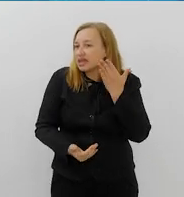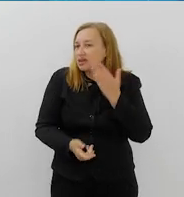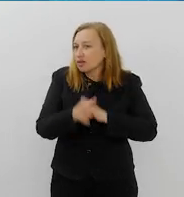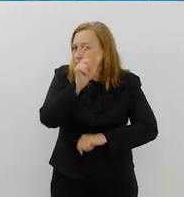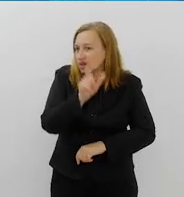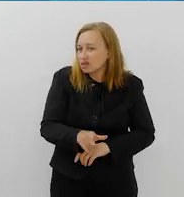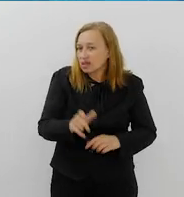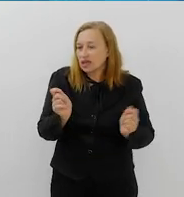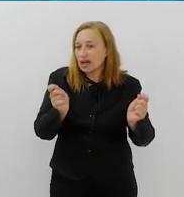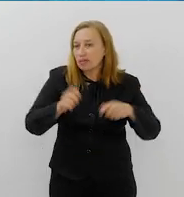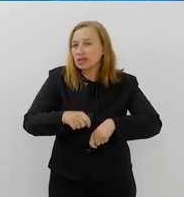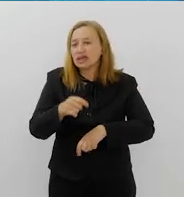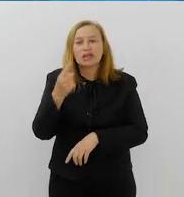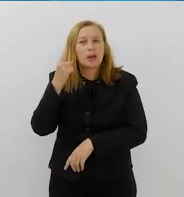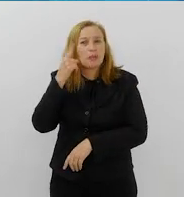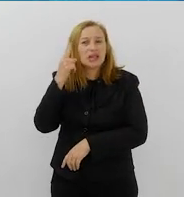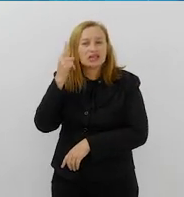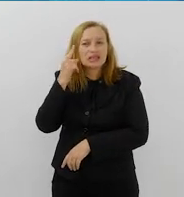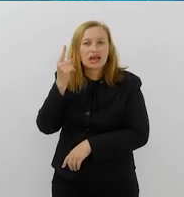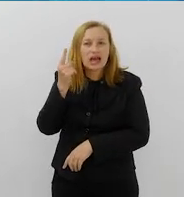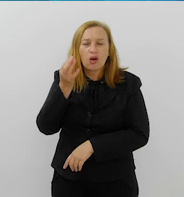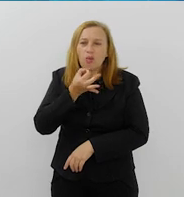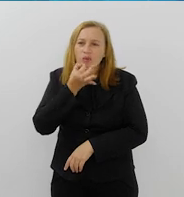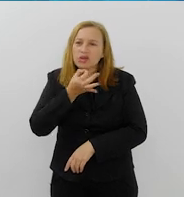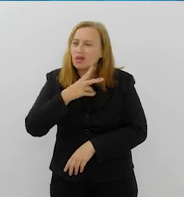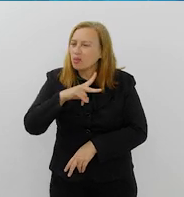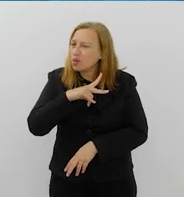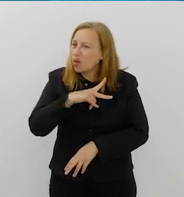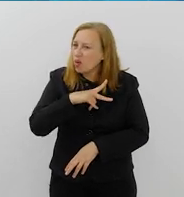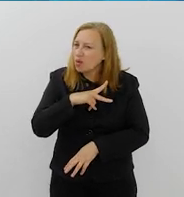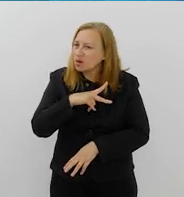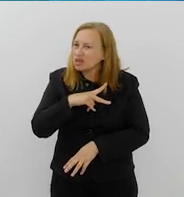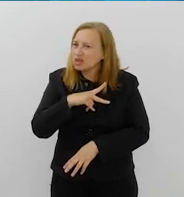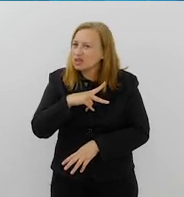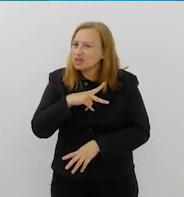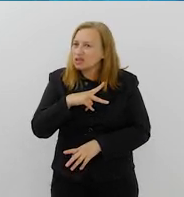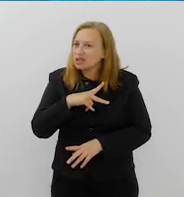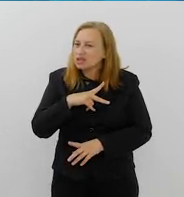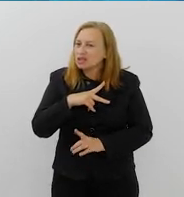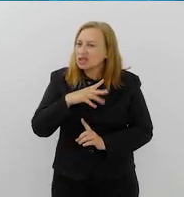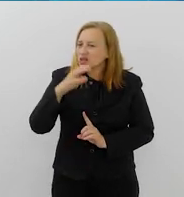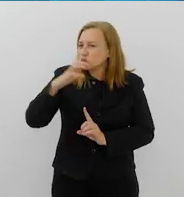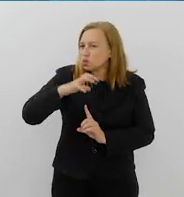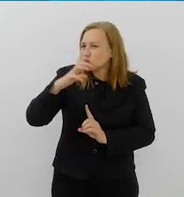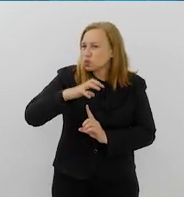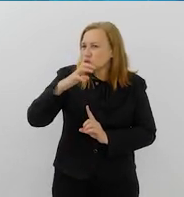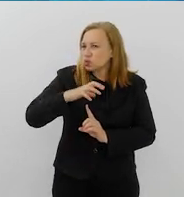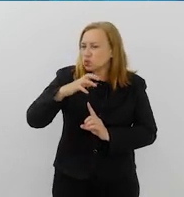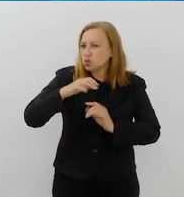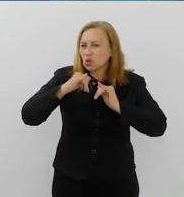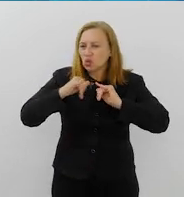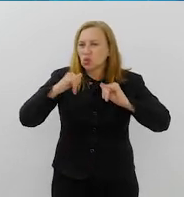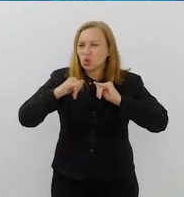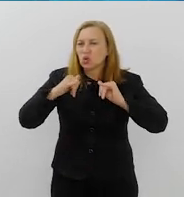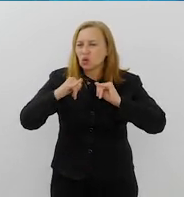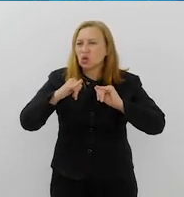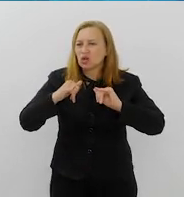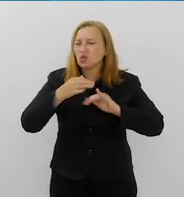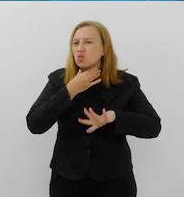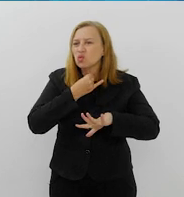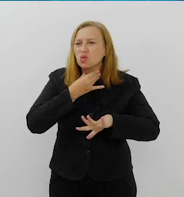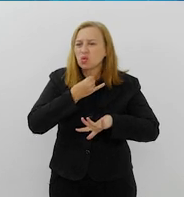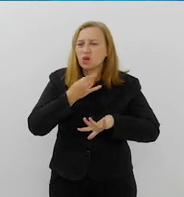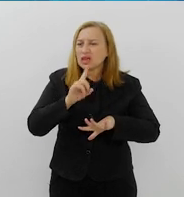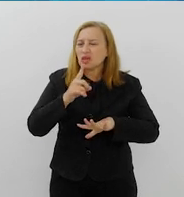perdendo essa capacidade crítica, se ela está entrando nas manipulações, está divulgando um monte